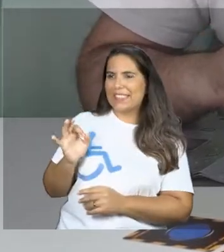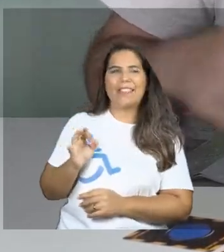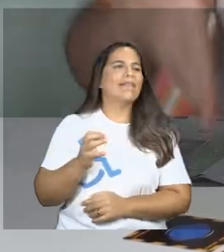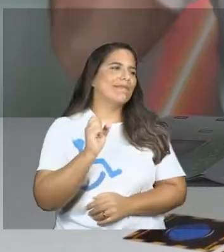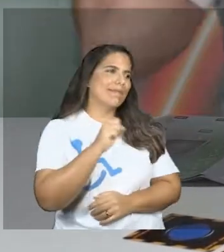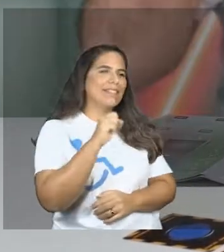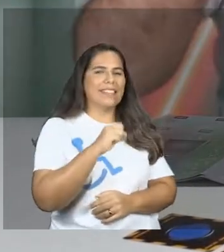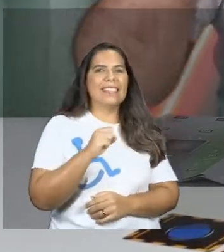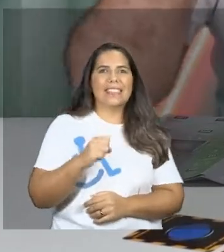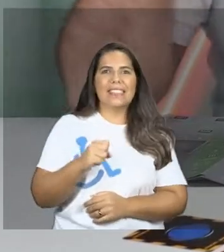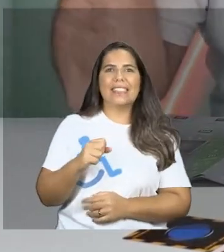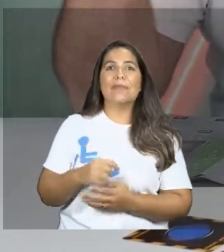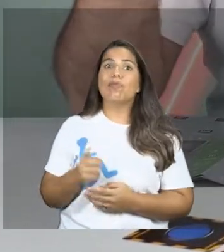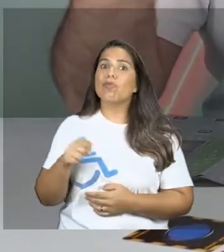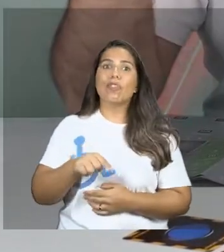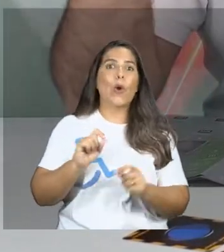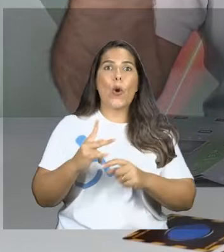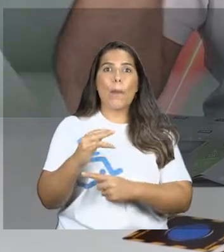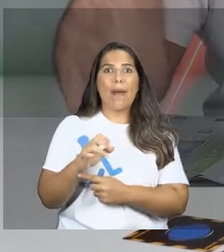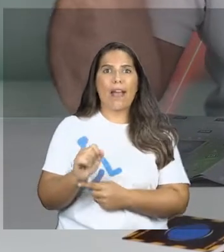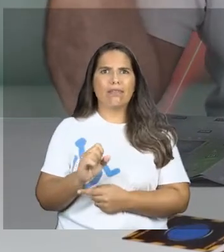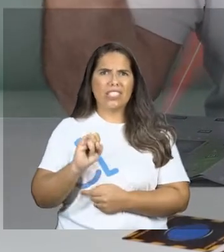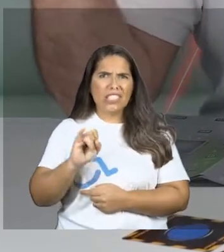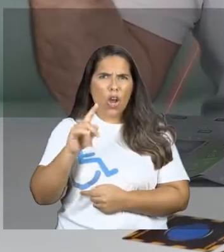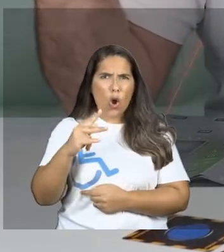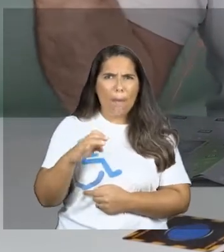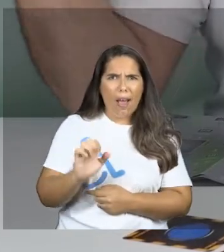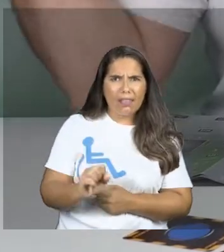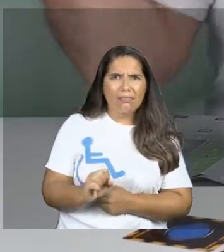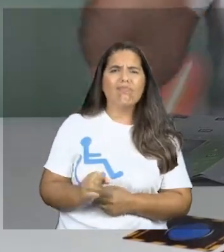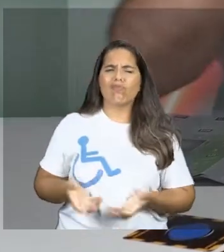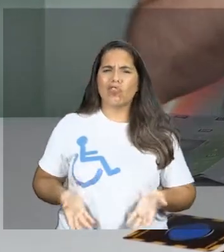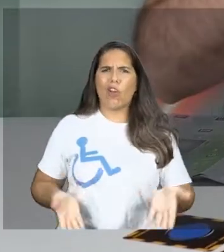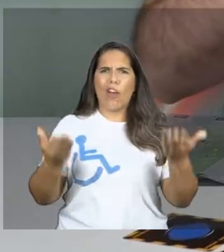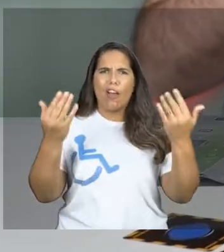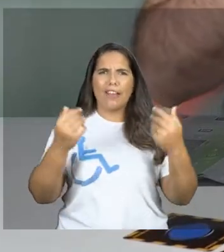É isso aí. E Trapped é da Copag. E se é Copag, se joga!